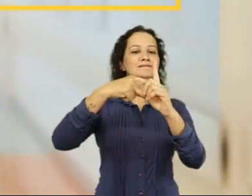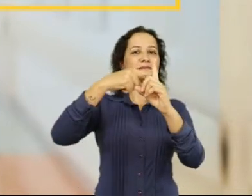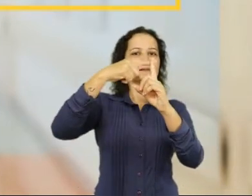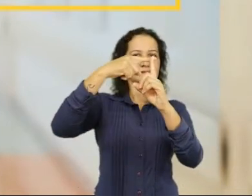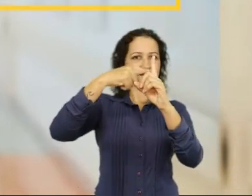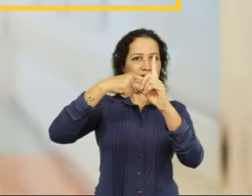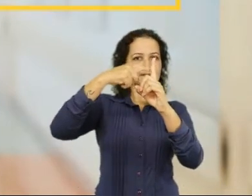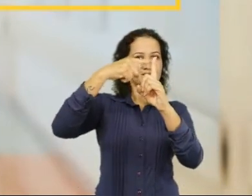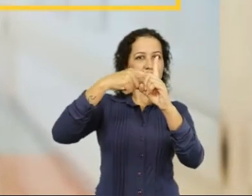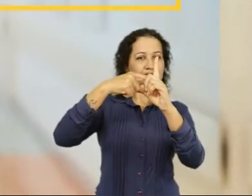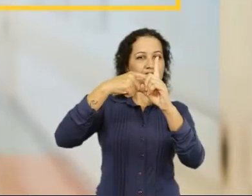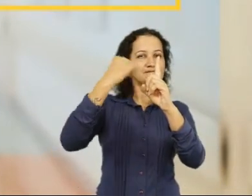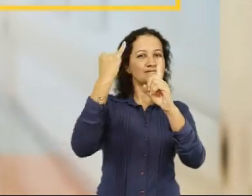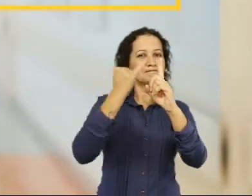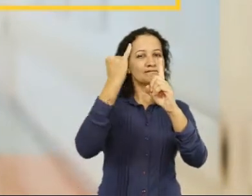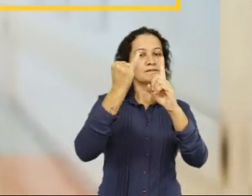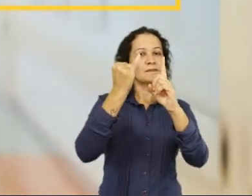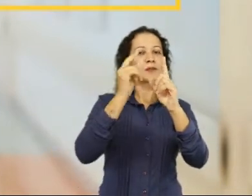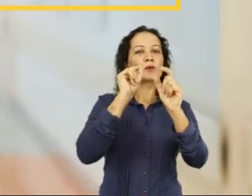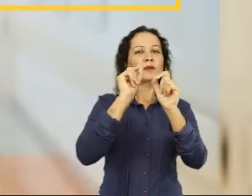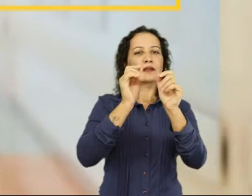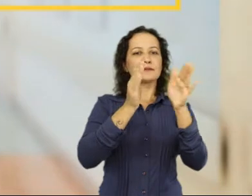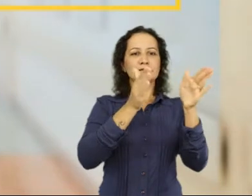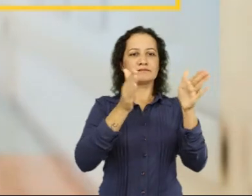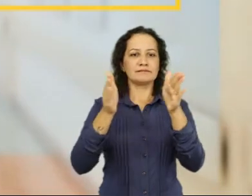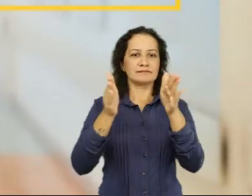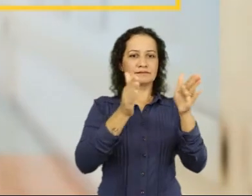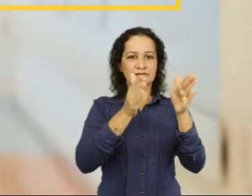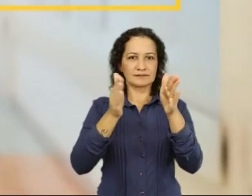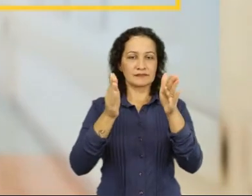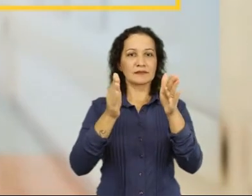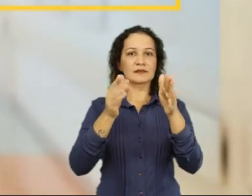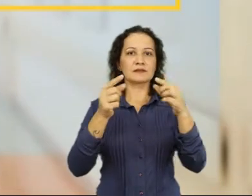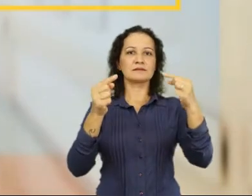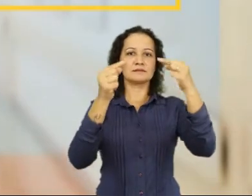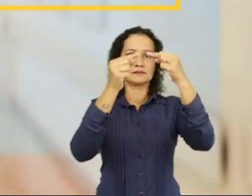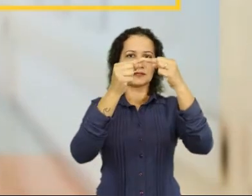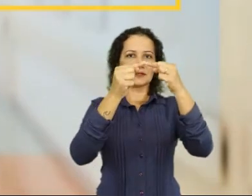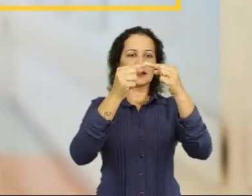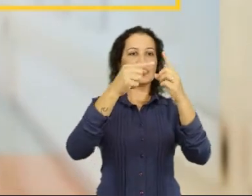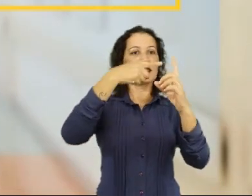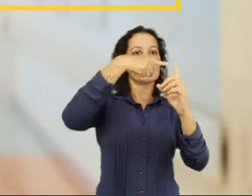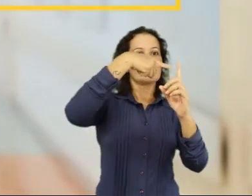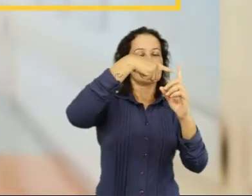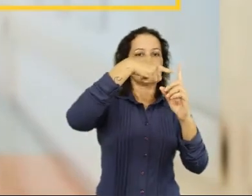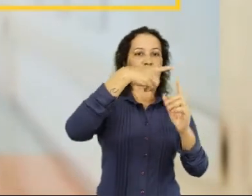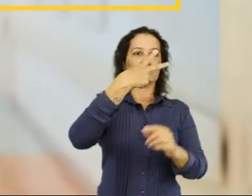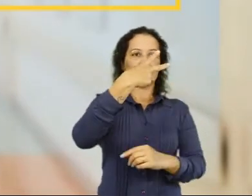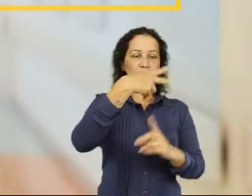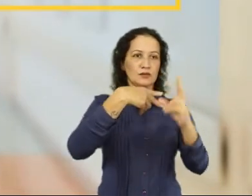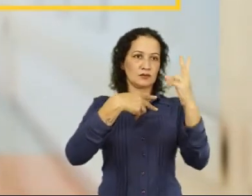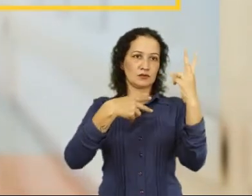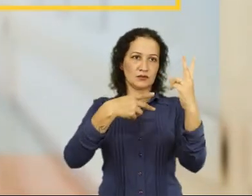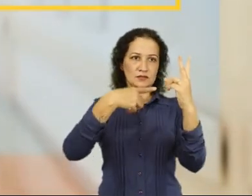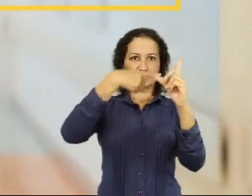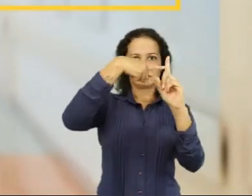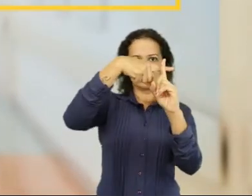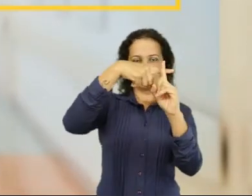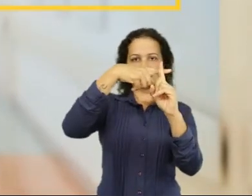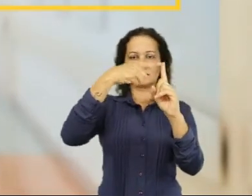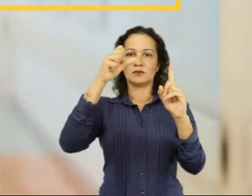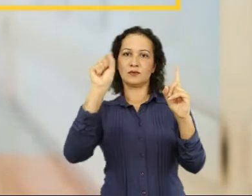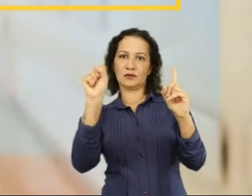refrigerador ou da câmara fria estiver de acordo com os parâmetros indicados, entre +2 entre